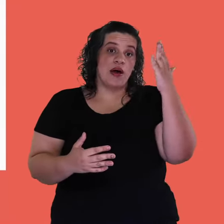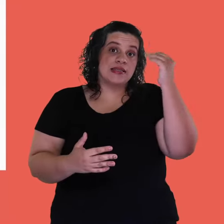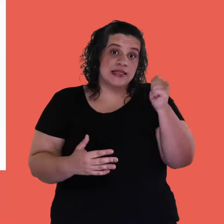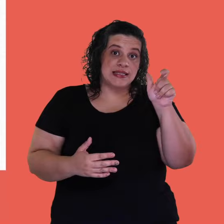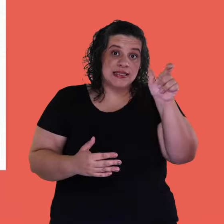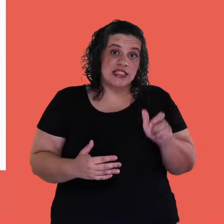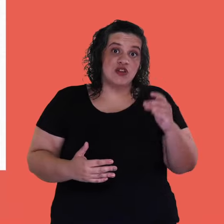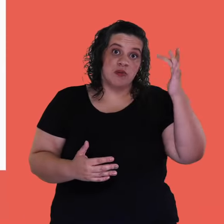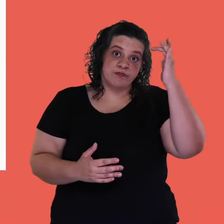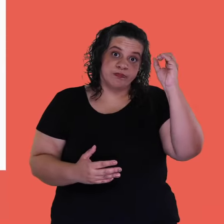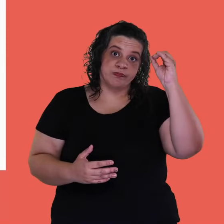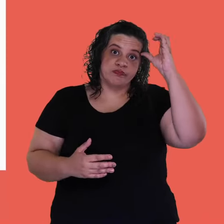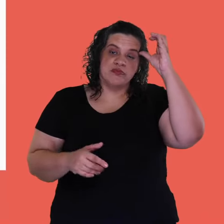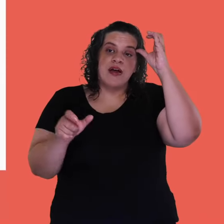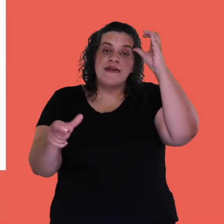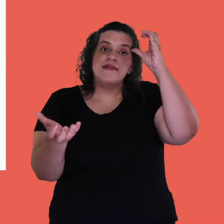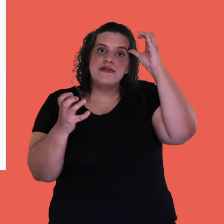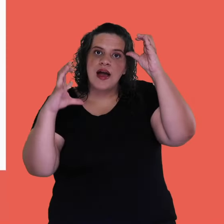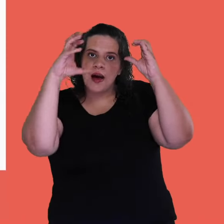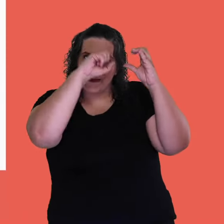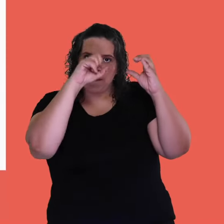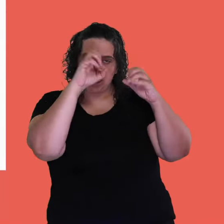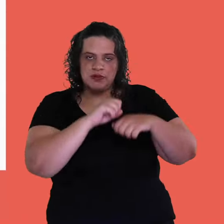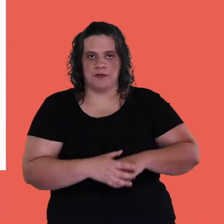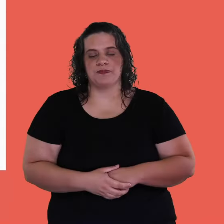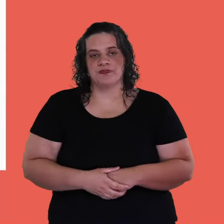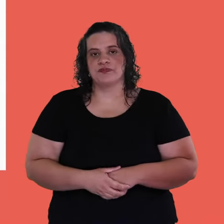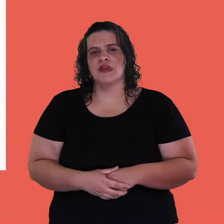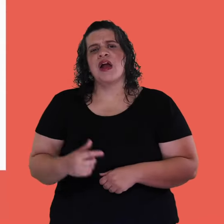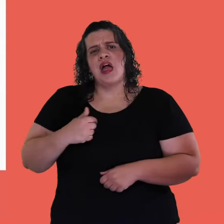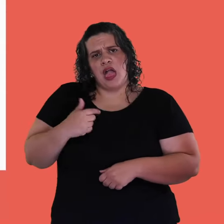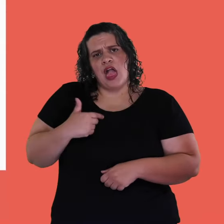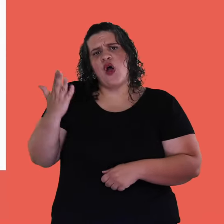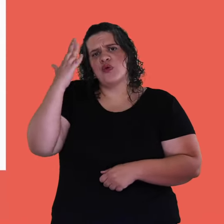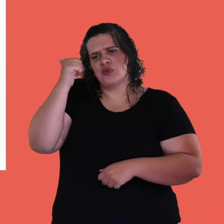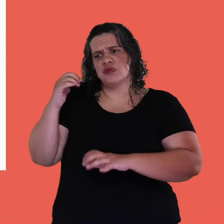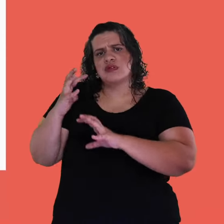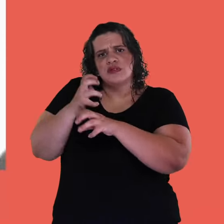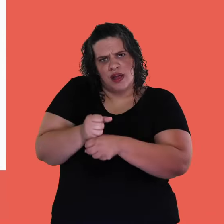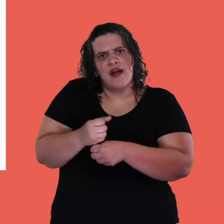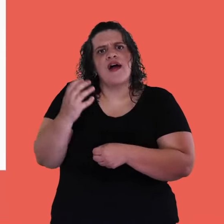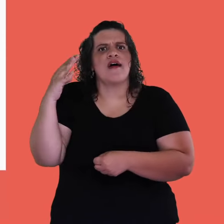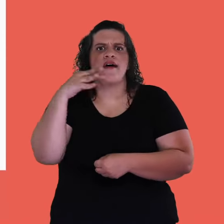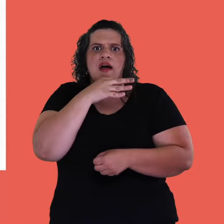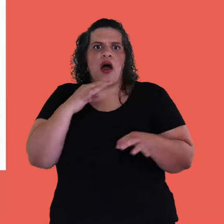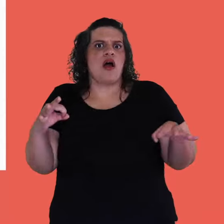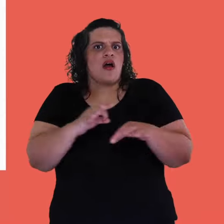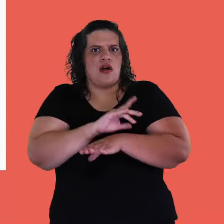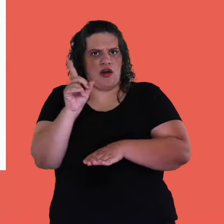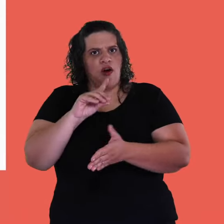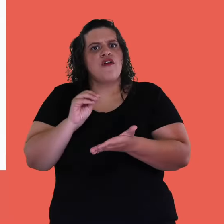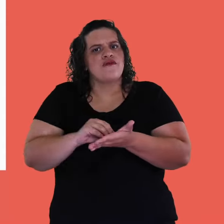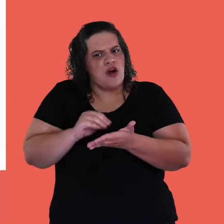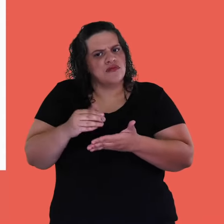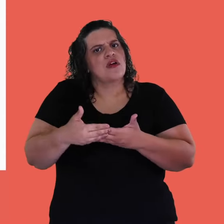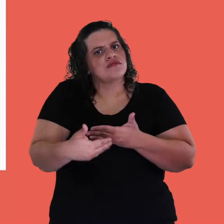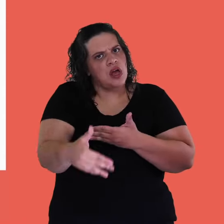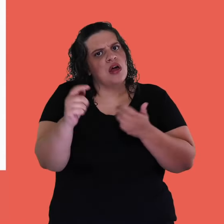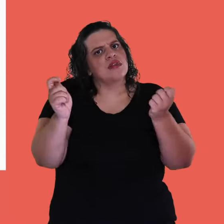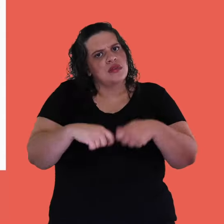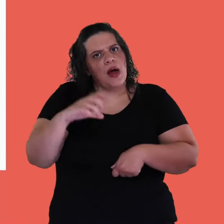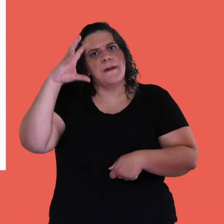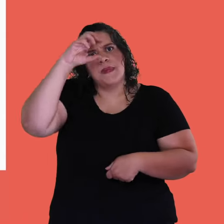sabe e quem quer saber. Lógico que tudo que eu sei até aqui é só uma parcela de tudo que podemos saber, sobre o